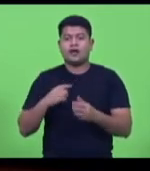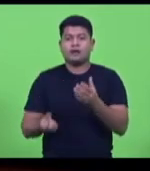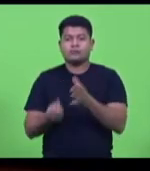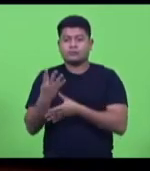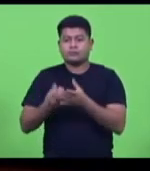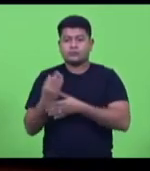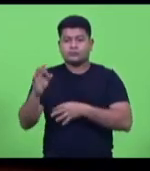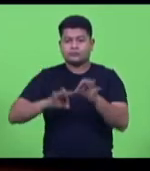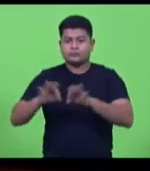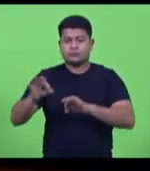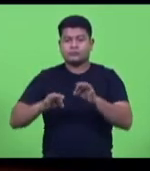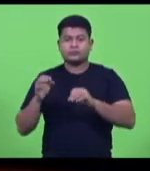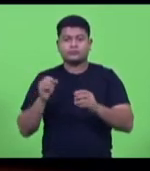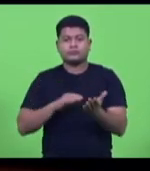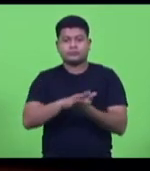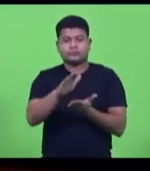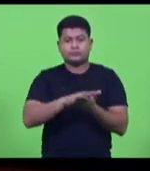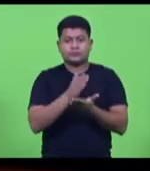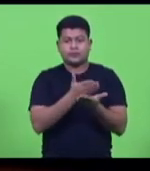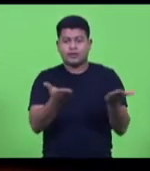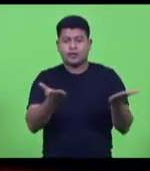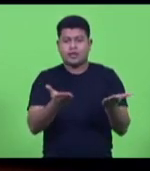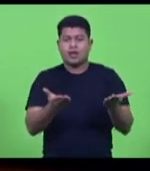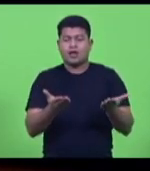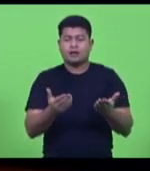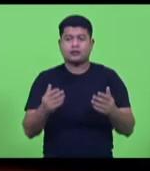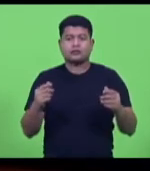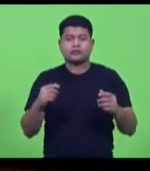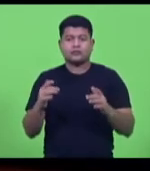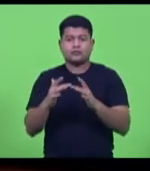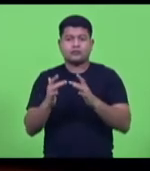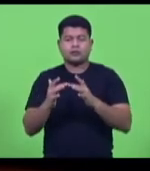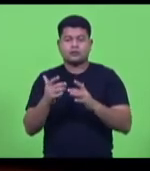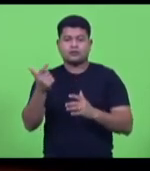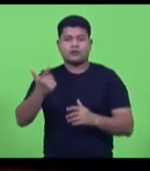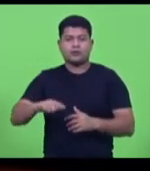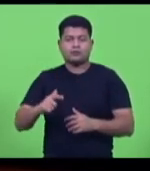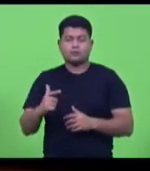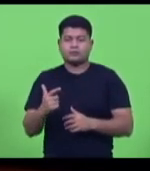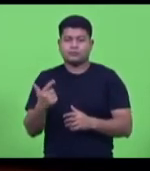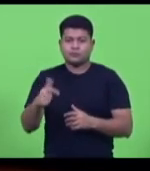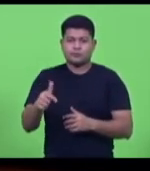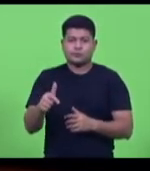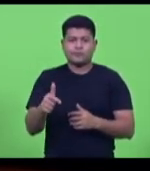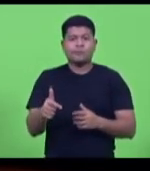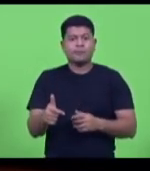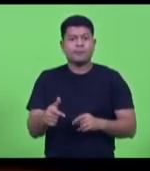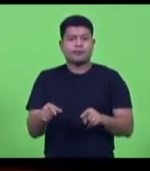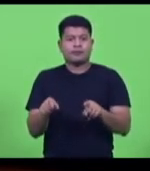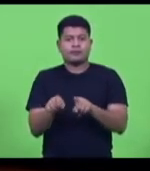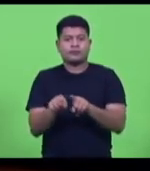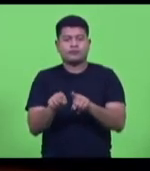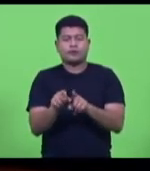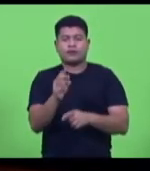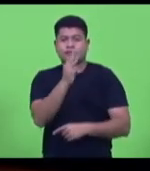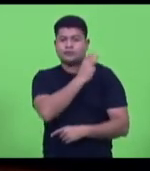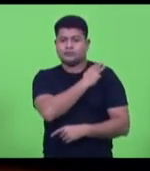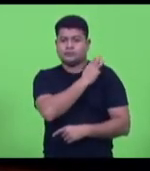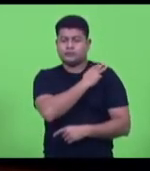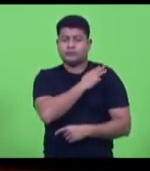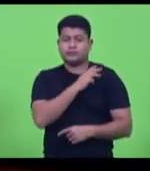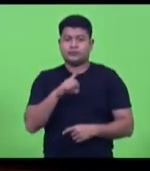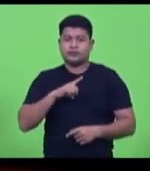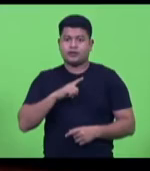pelos estudantes nos momentos assíncronos. Nos anos finais e no ensino médio, tem-se a grade de disciplinas